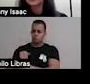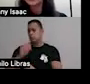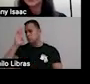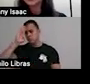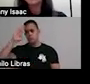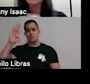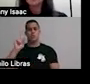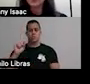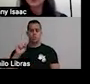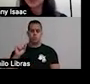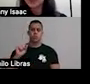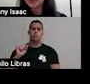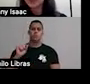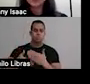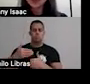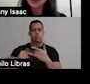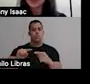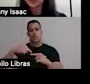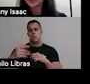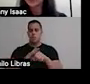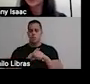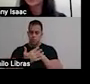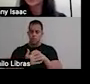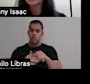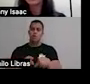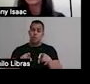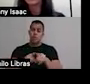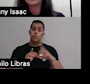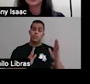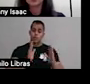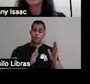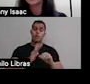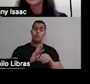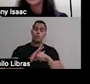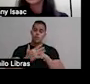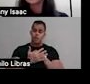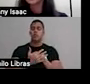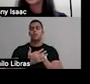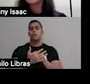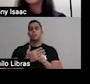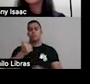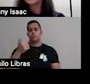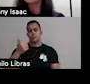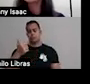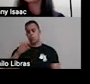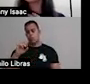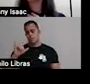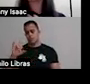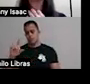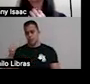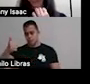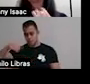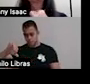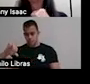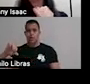especialmente, né, depois da pandemia, durante e também depois, né, da pandemia do Covid-19. Então, a gente olha para esses gráficos aqui, a